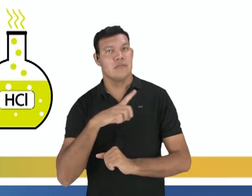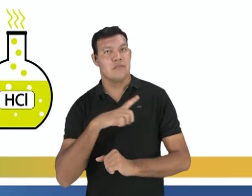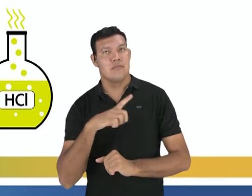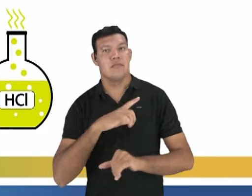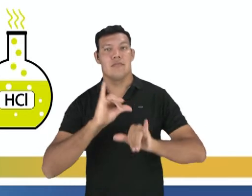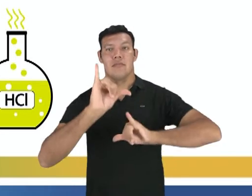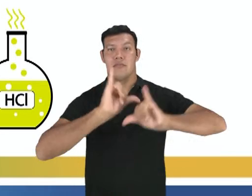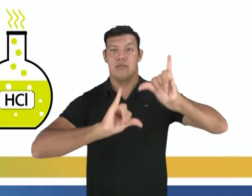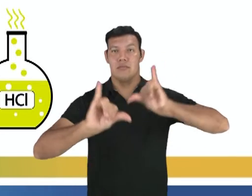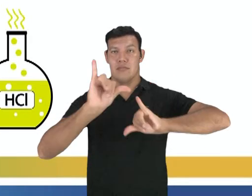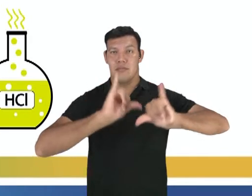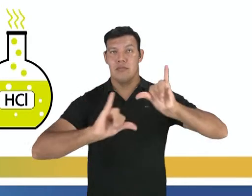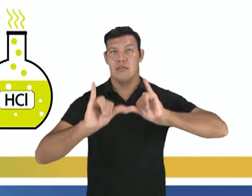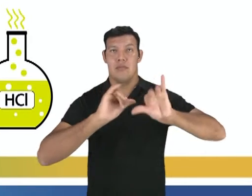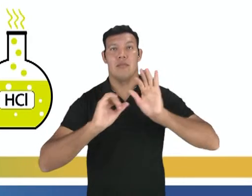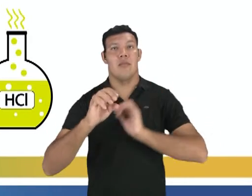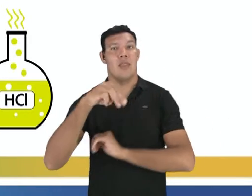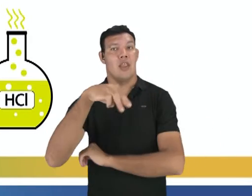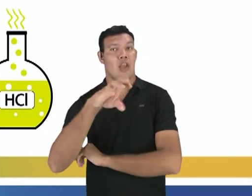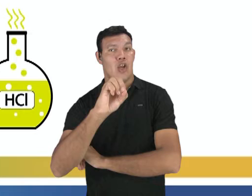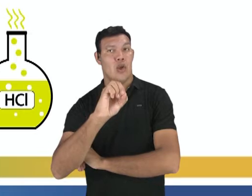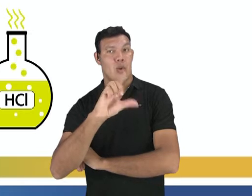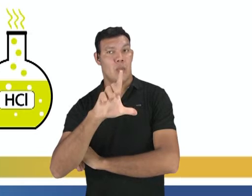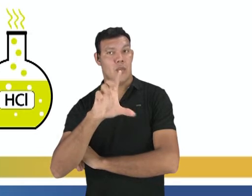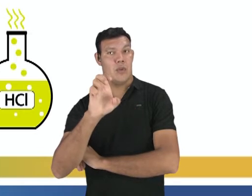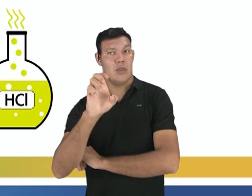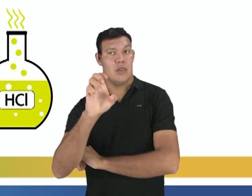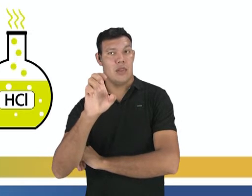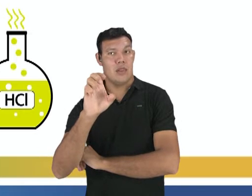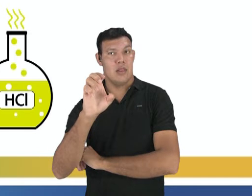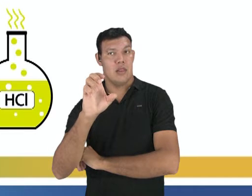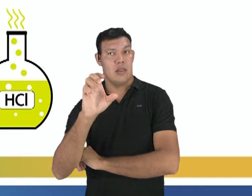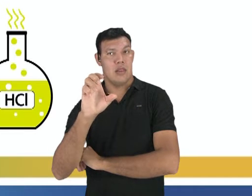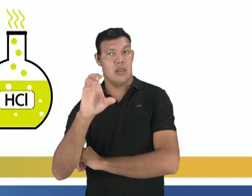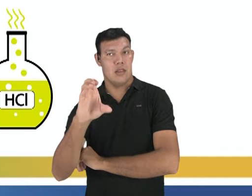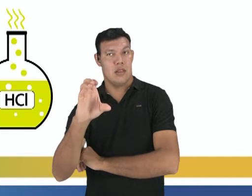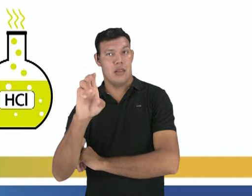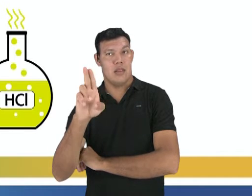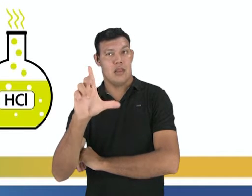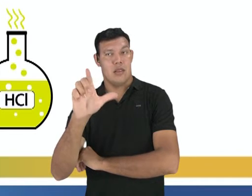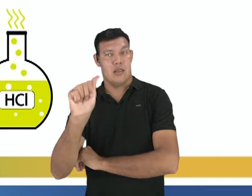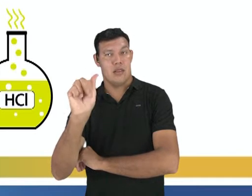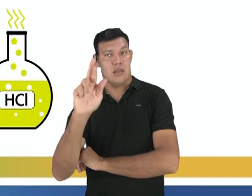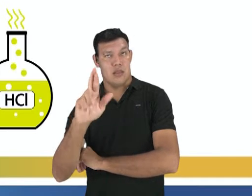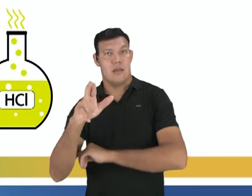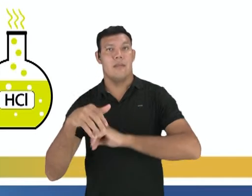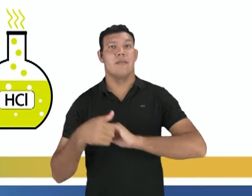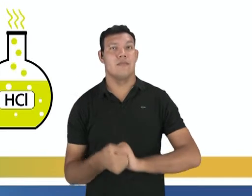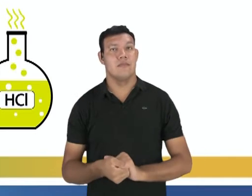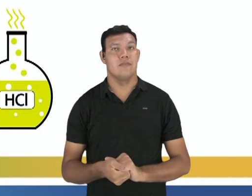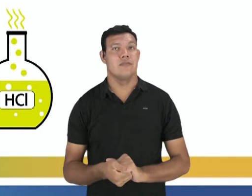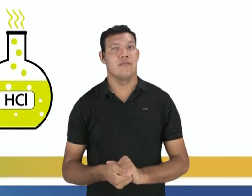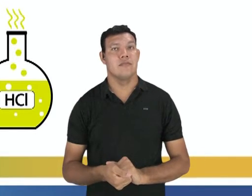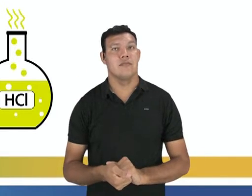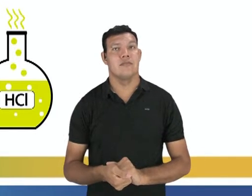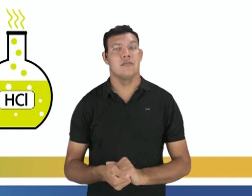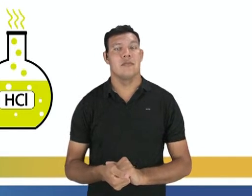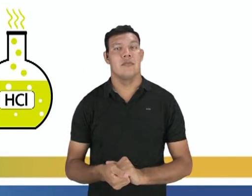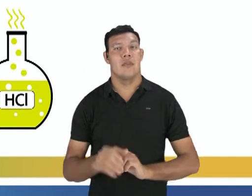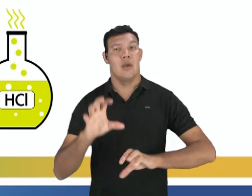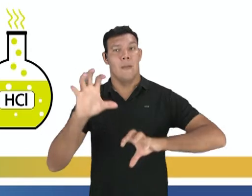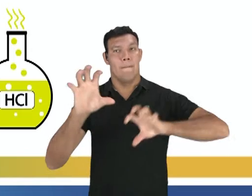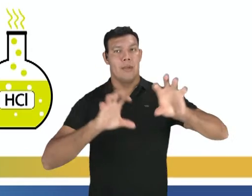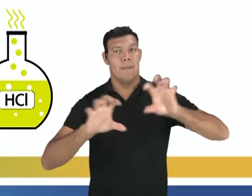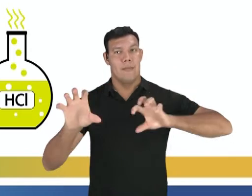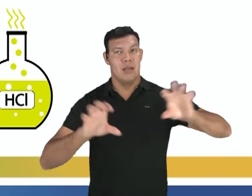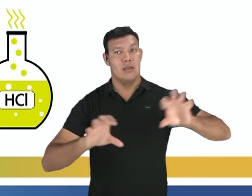quando uma substância molecular, então que a gente já pode estar vendo aqui a mudança, né, dos termos, quando a gente falava de